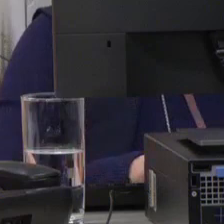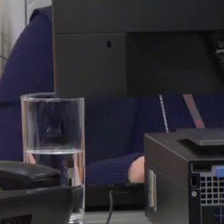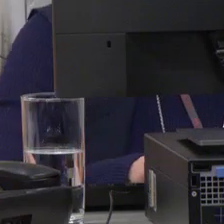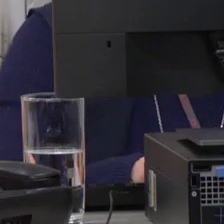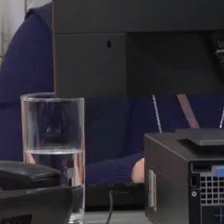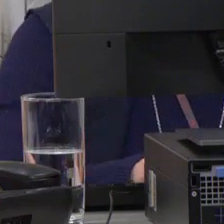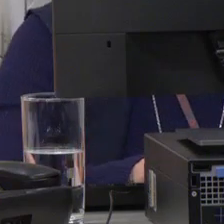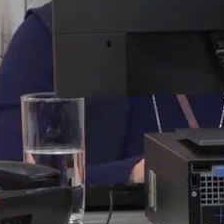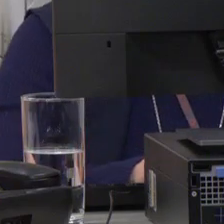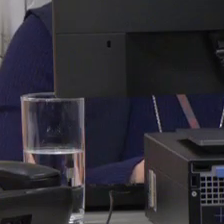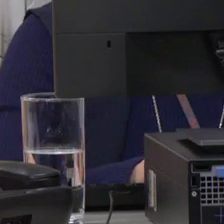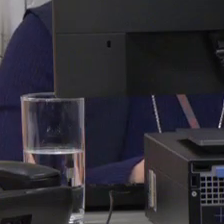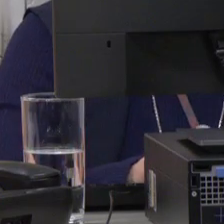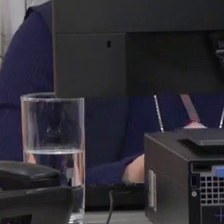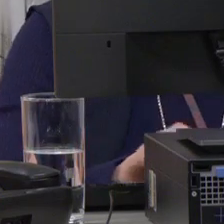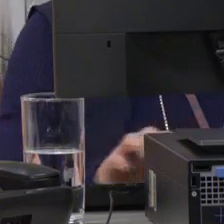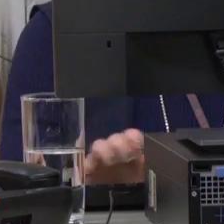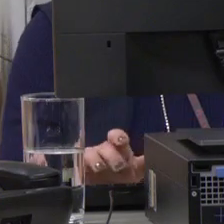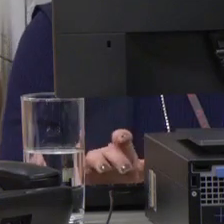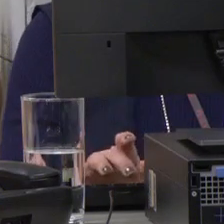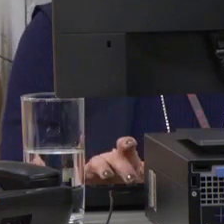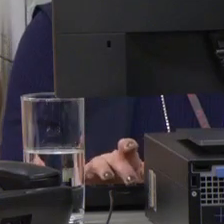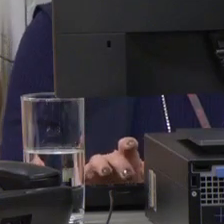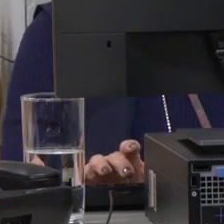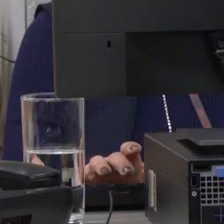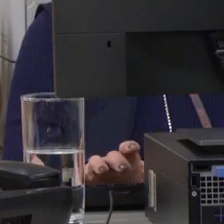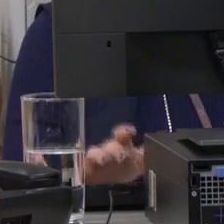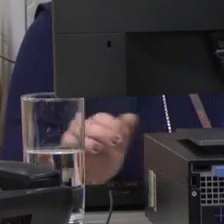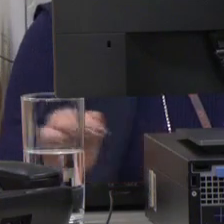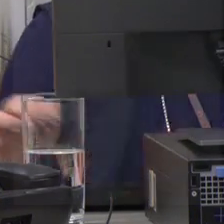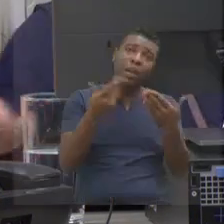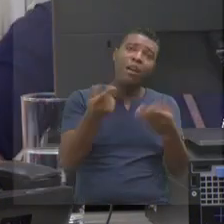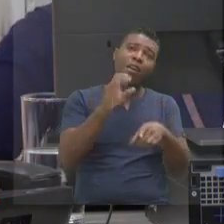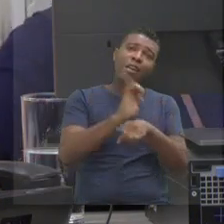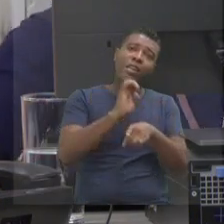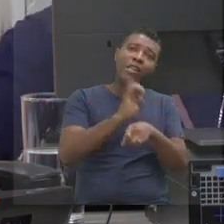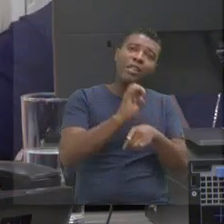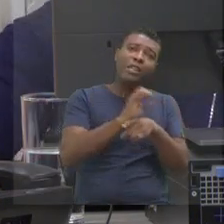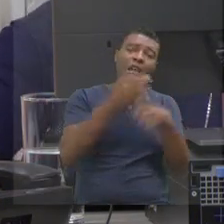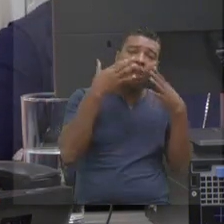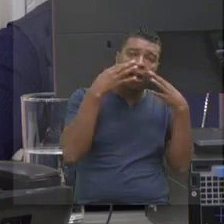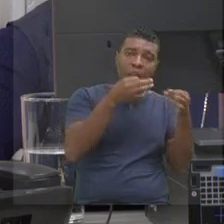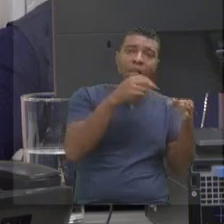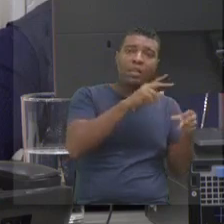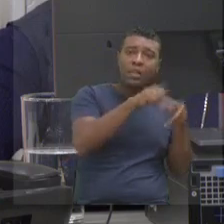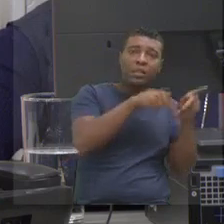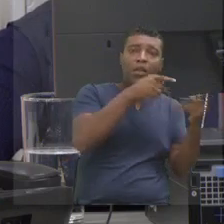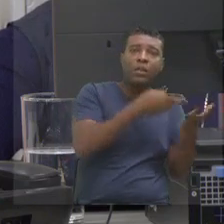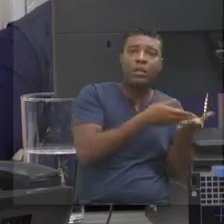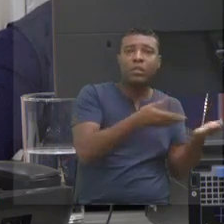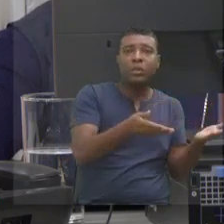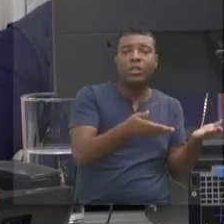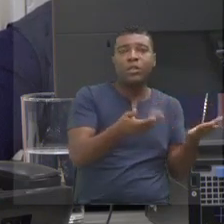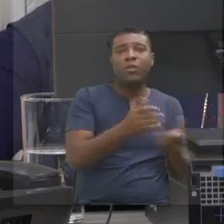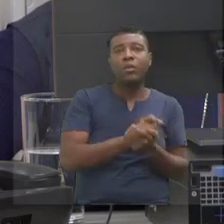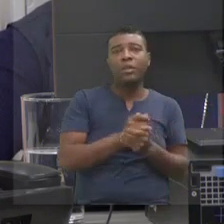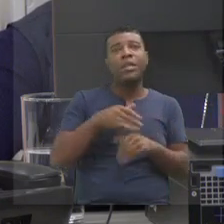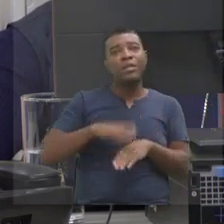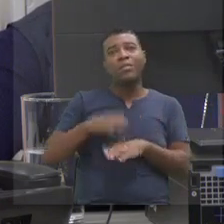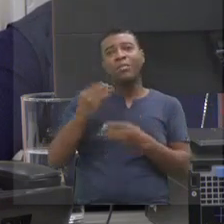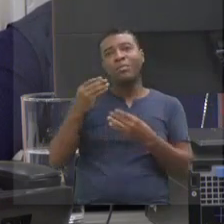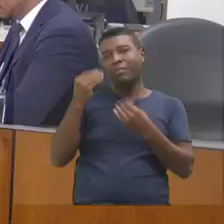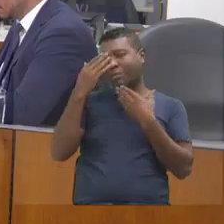pessoas então uma atenção do estado em relação a isso para a gente estar atendendo da melhor forma possível a nossa população no mais muito